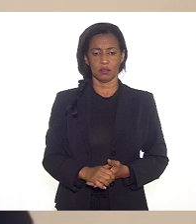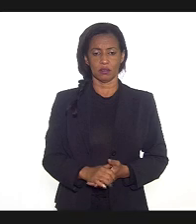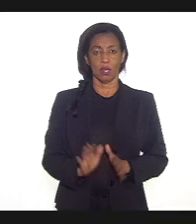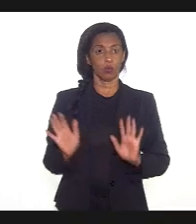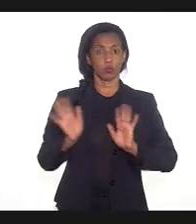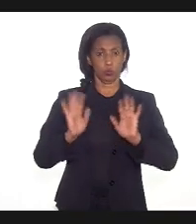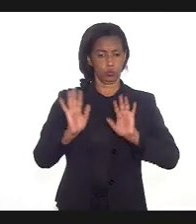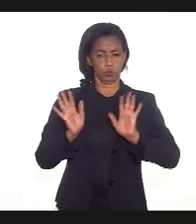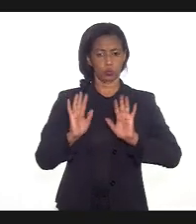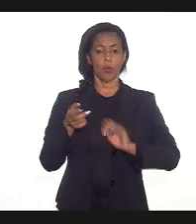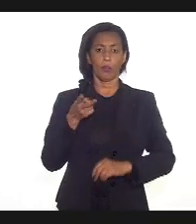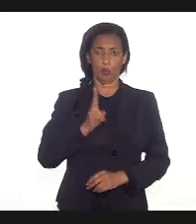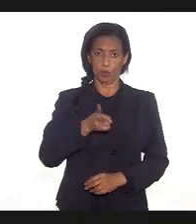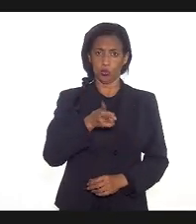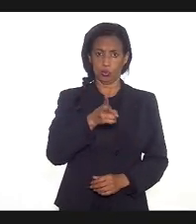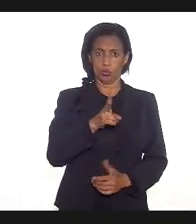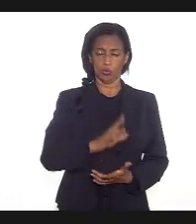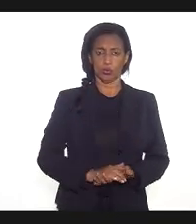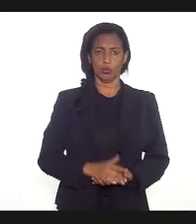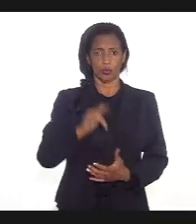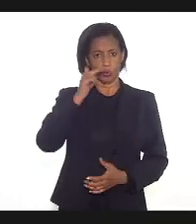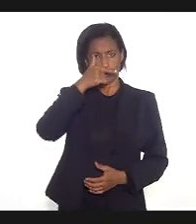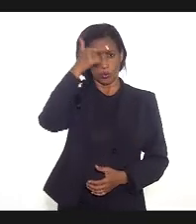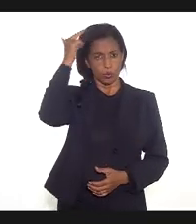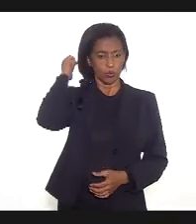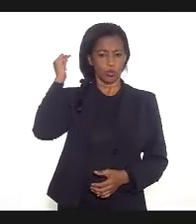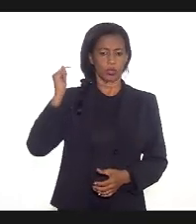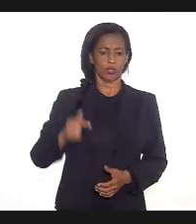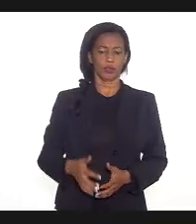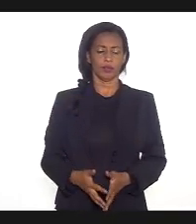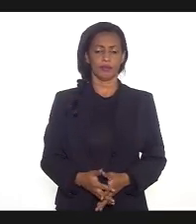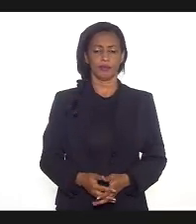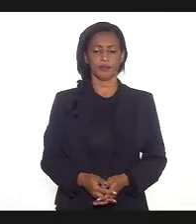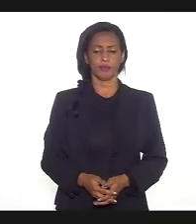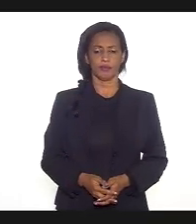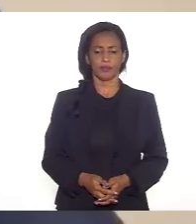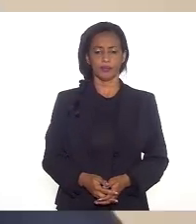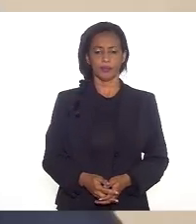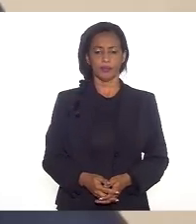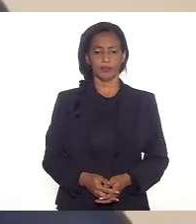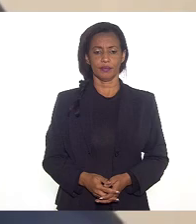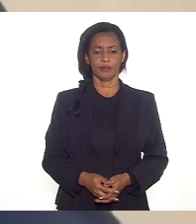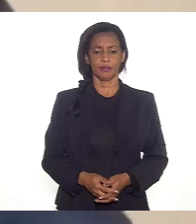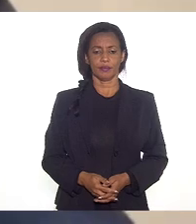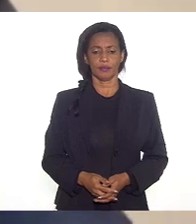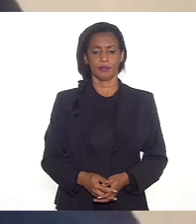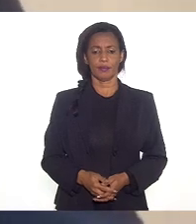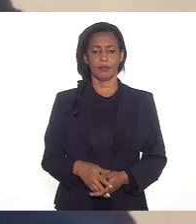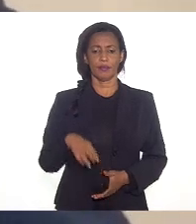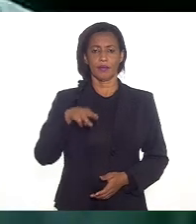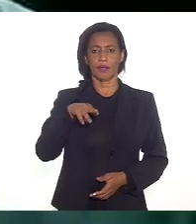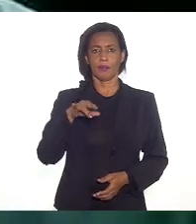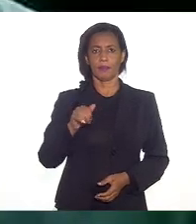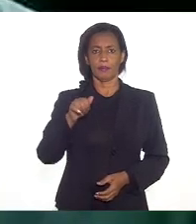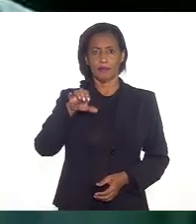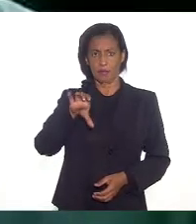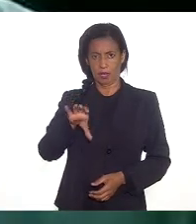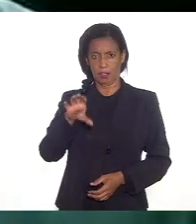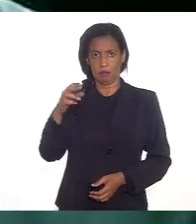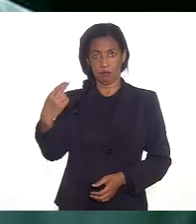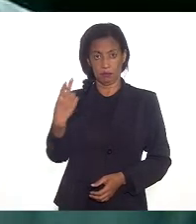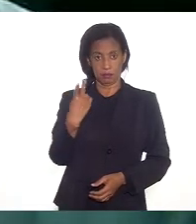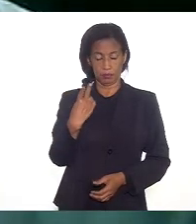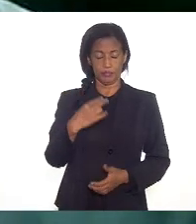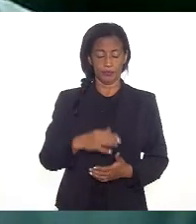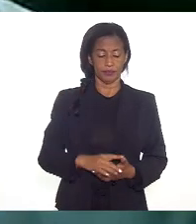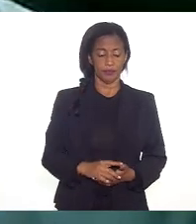Não. Pode passar, presidente. Pode. Deputado Luiz Paulo. Ô, Mink, olha só, eu